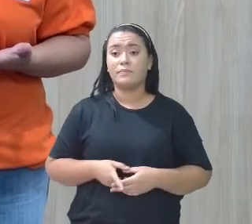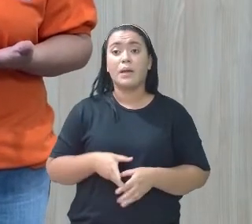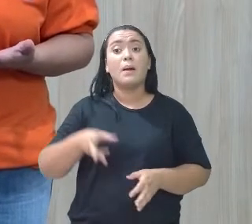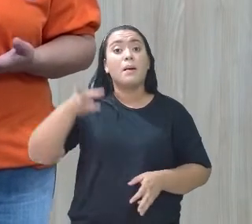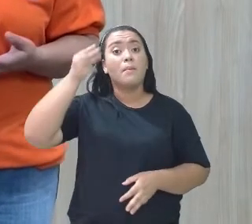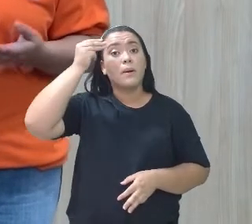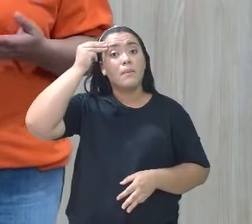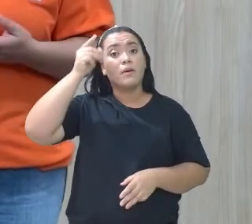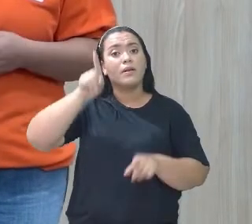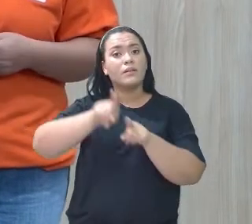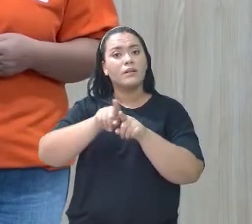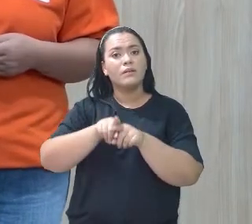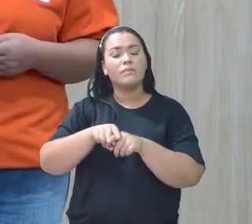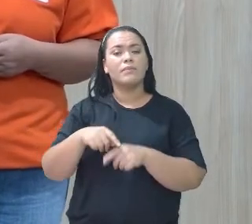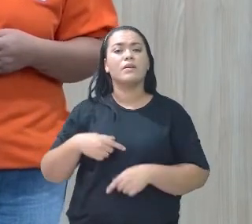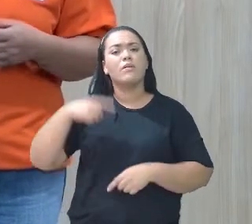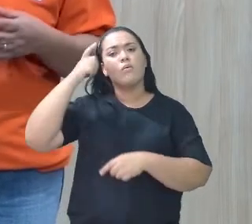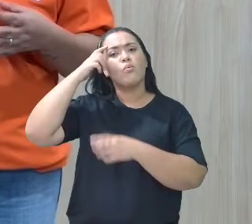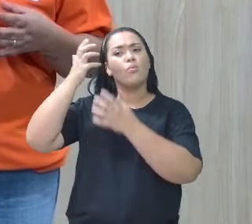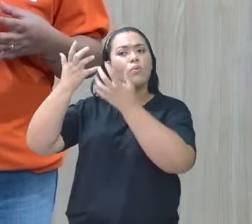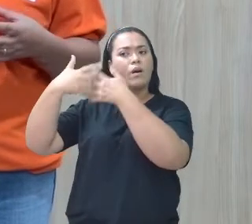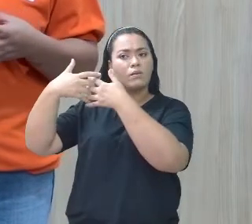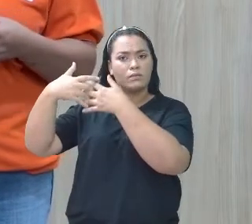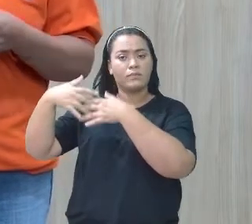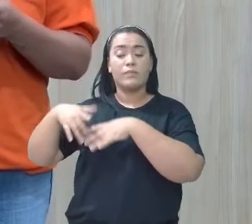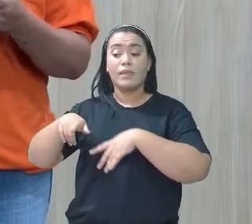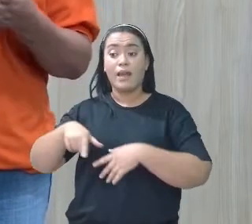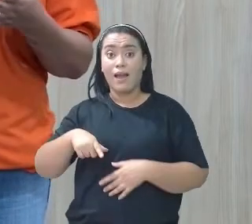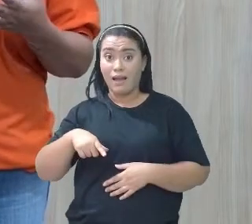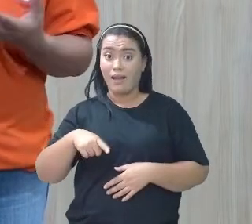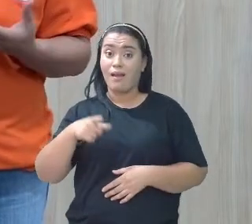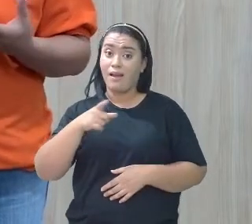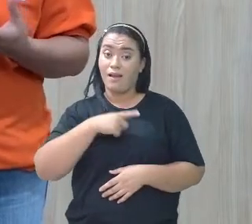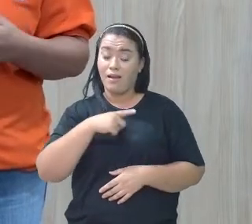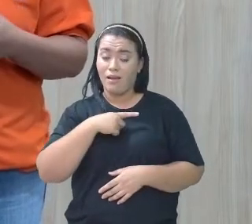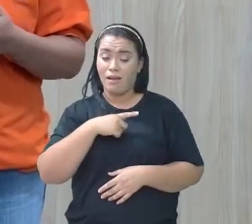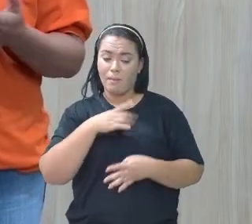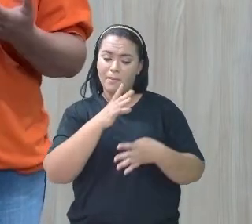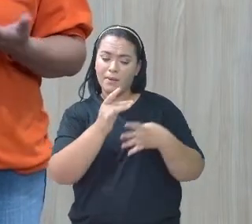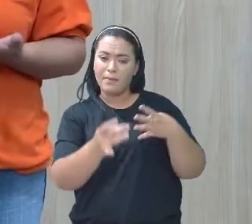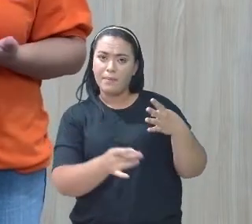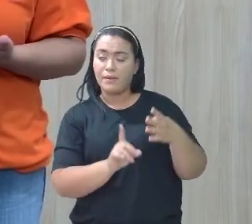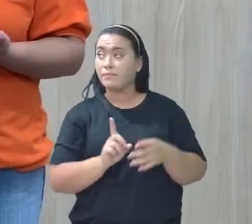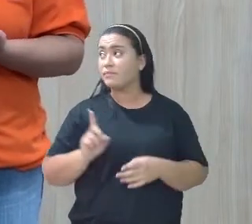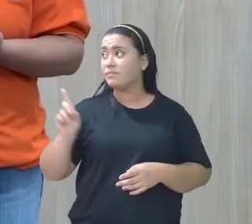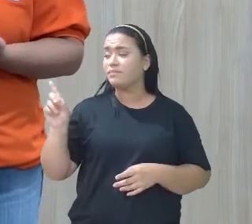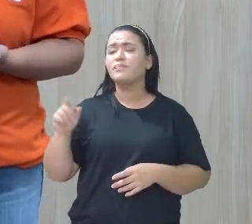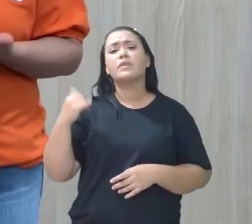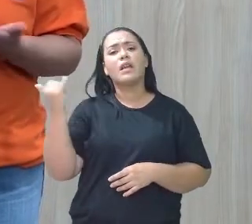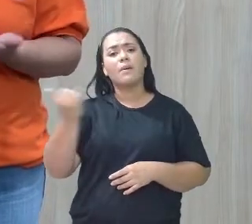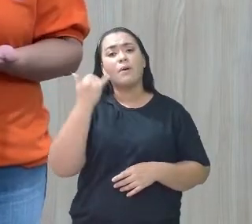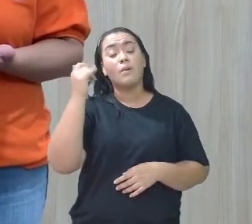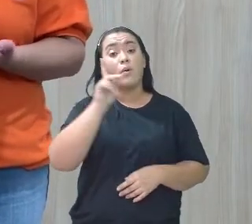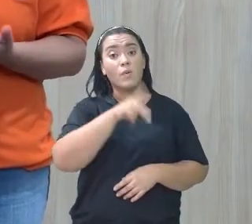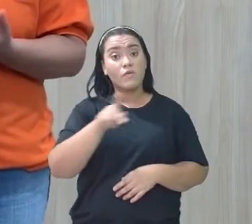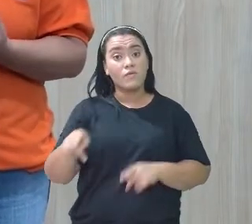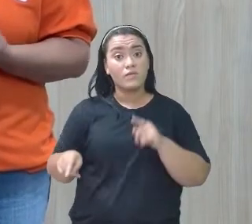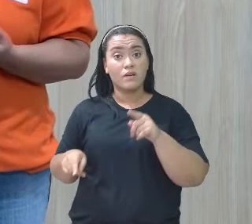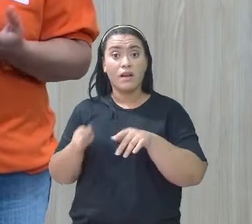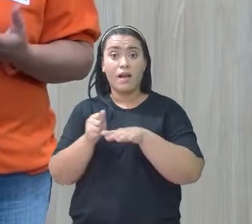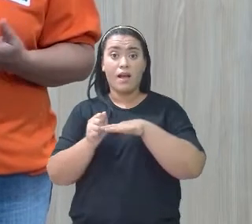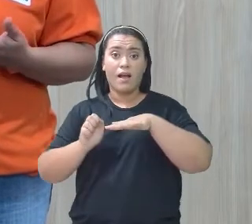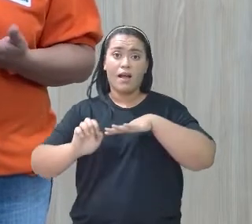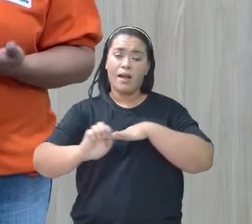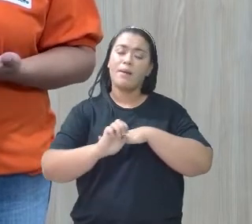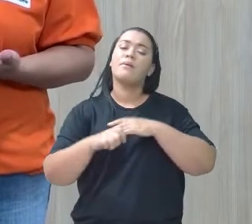memória e o raciocínio. Então, essas são áreas principais e muito importantes que o professor do AE não